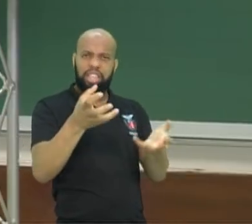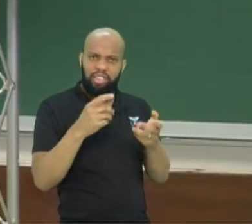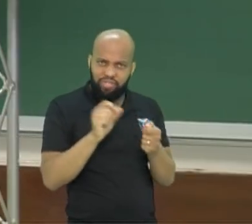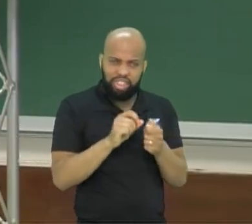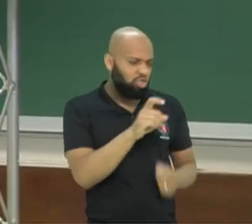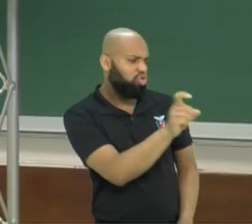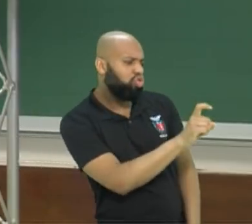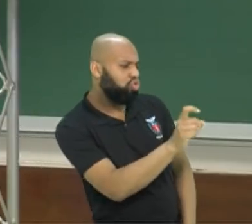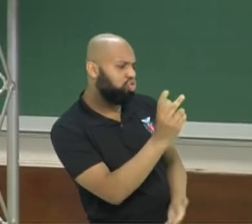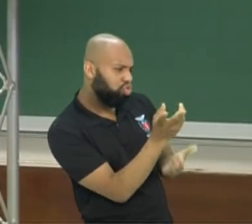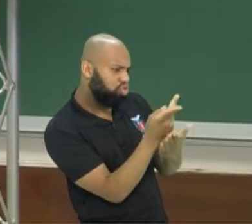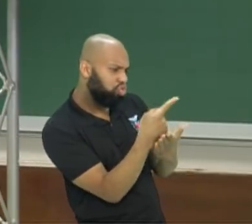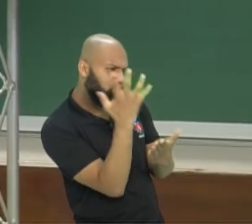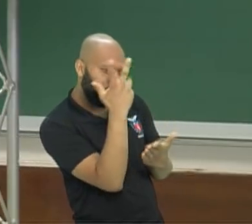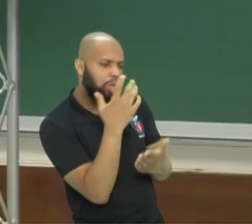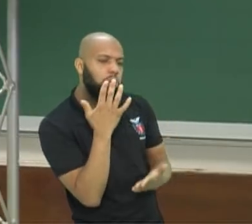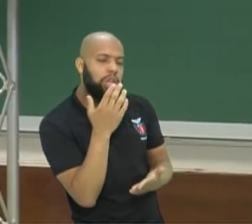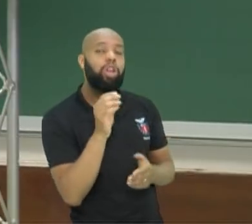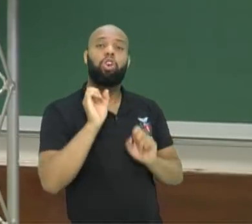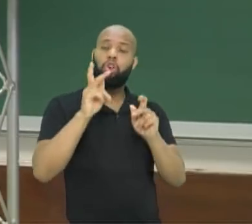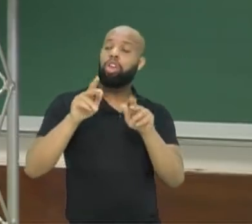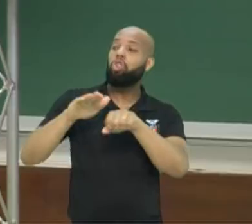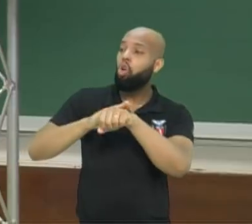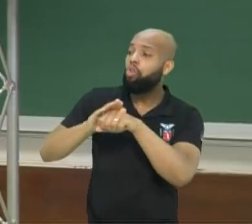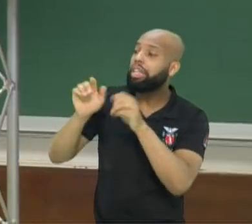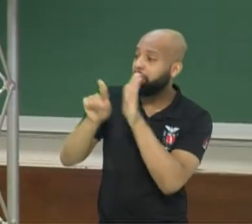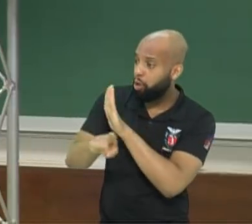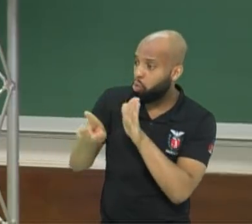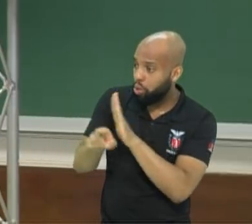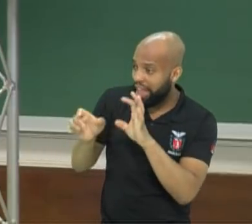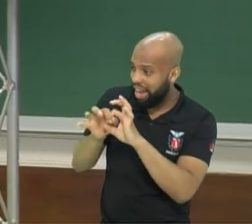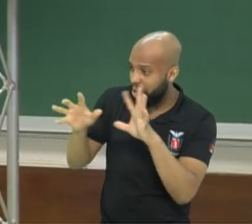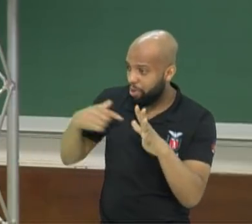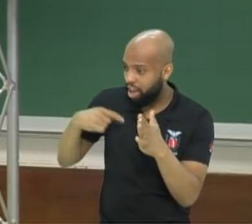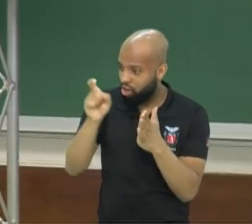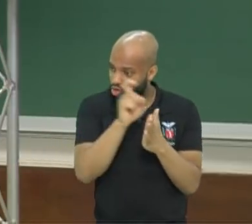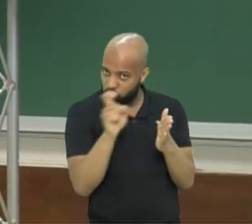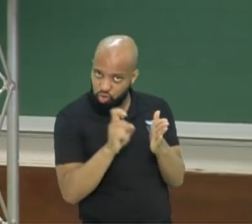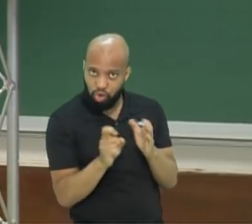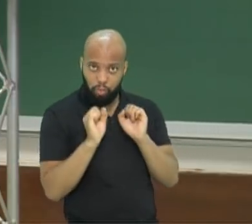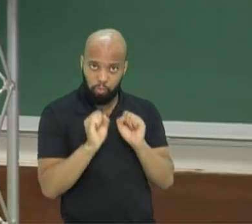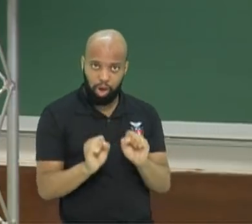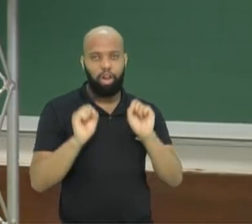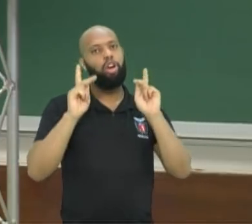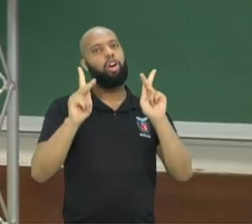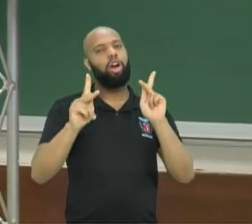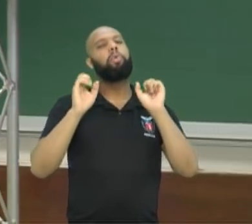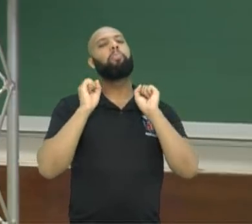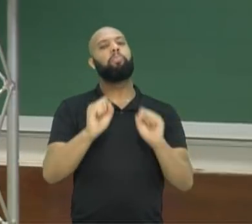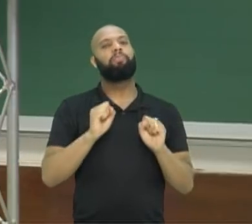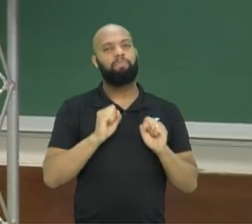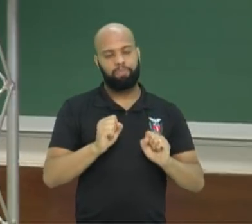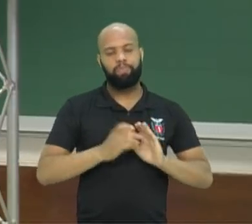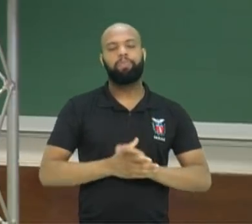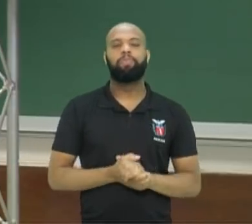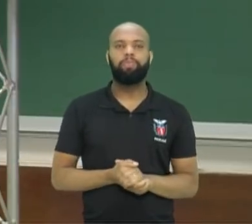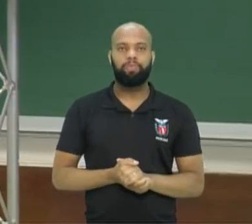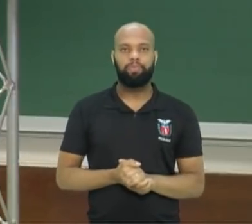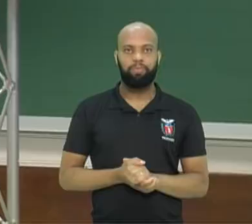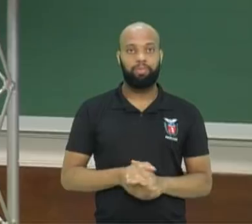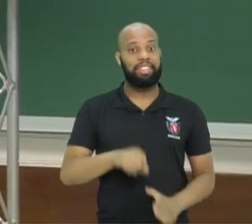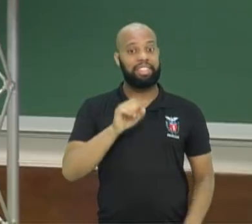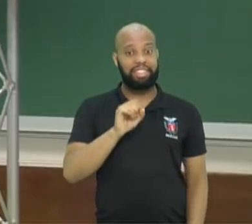um grafite? Legal, conversa com a pessoa, vê se você tem autorização para fazer no muro da casa dela, aí sim é uma obra de